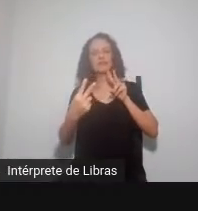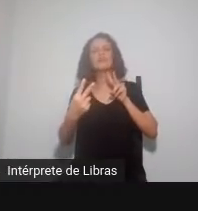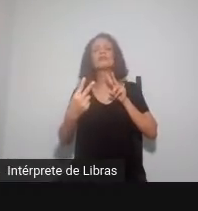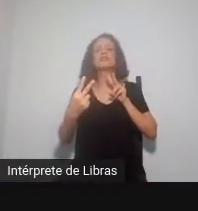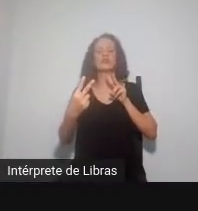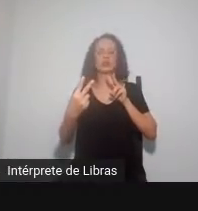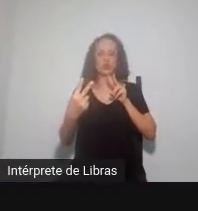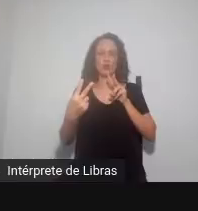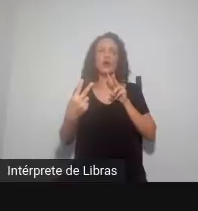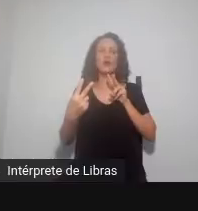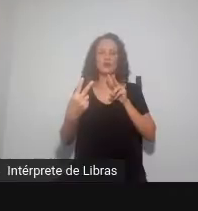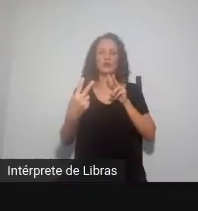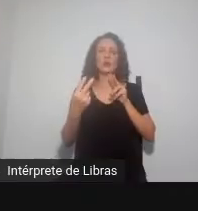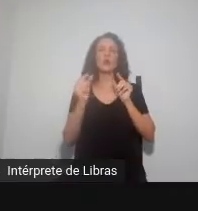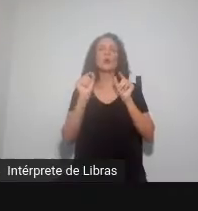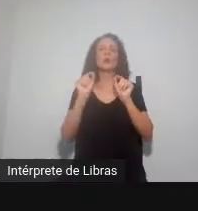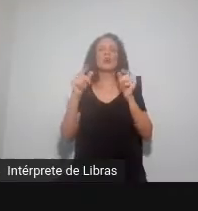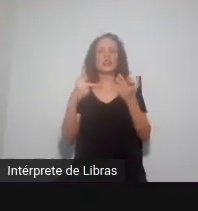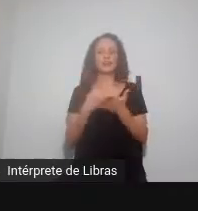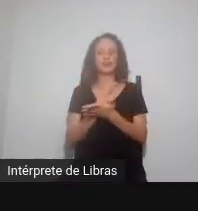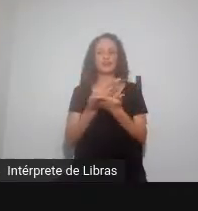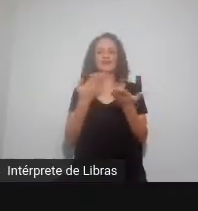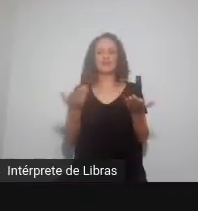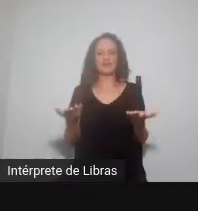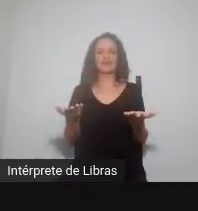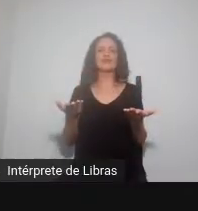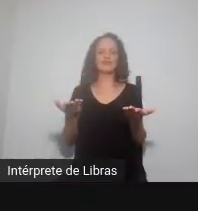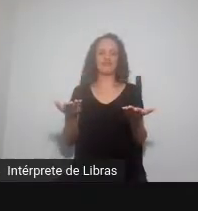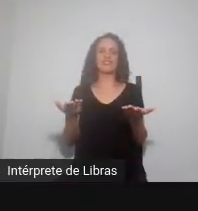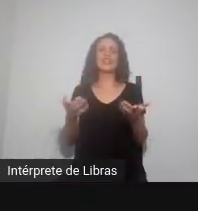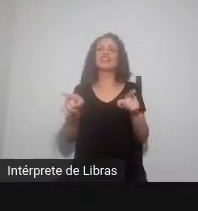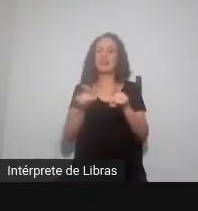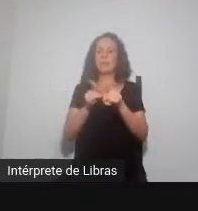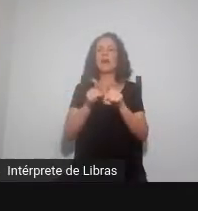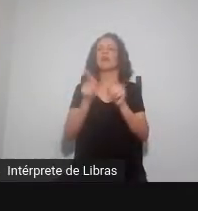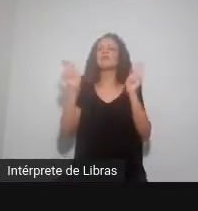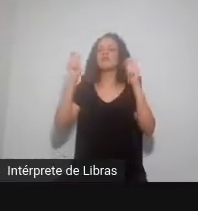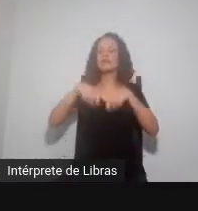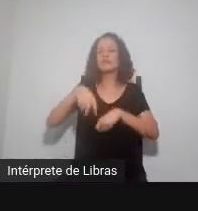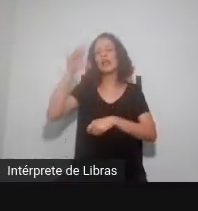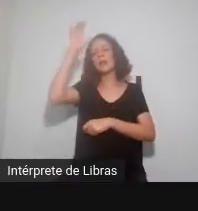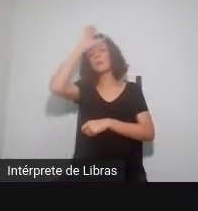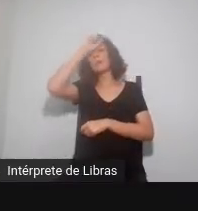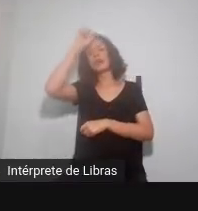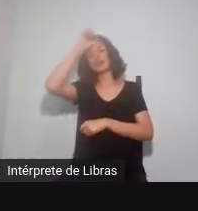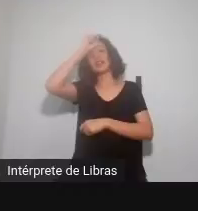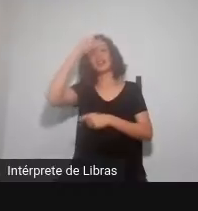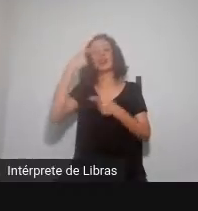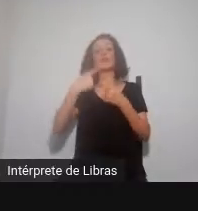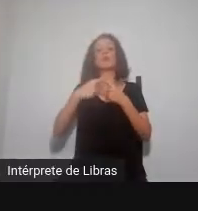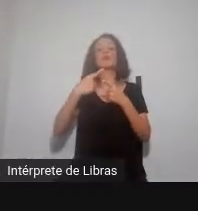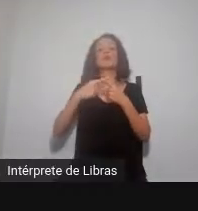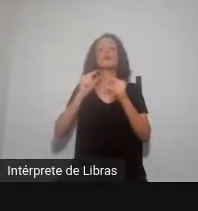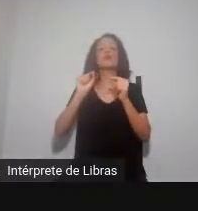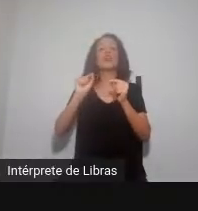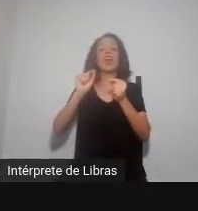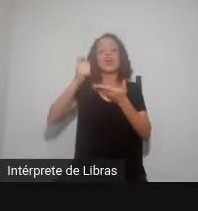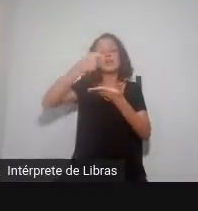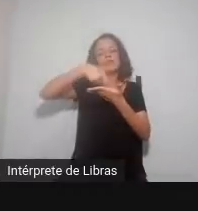escrevendo. O povo está escrevendo muito e aprendendo muito com essa escrita, que é uma escrita que é para a